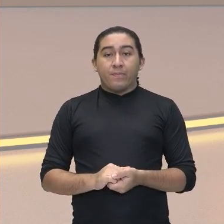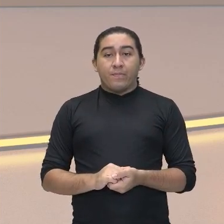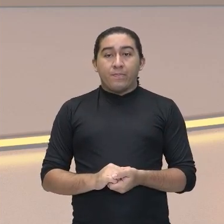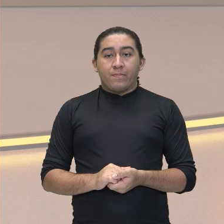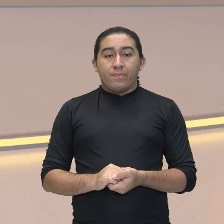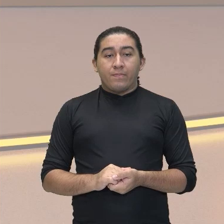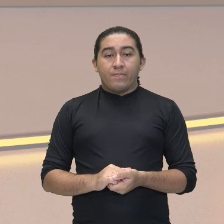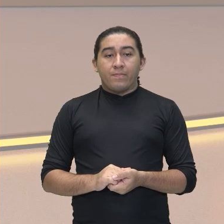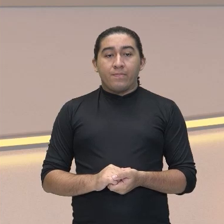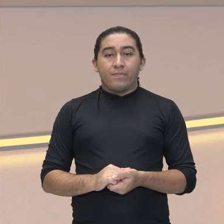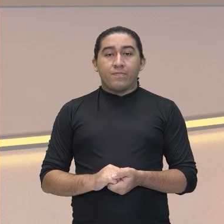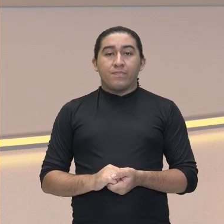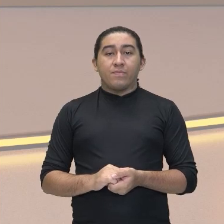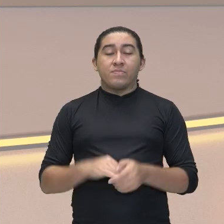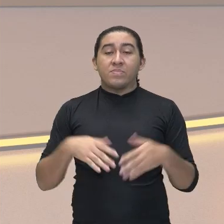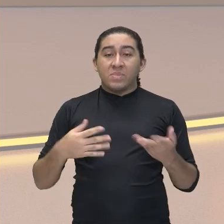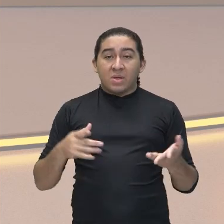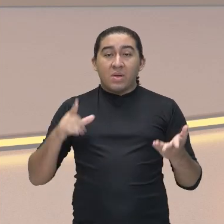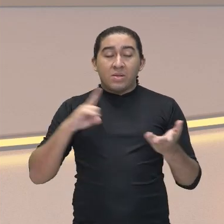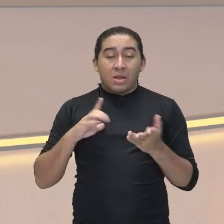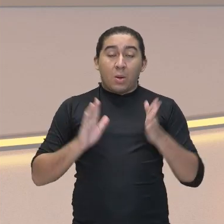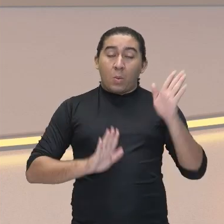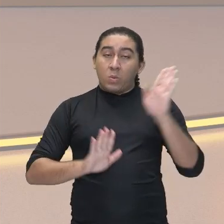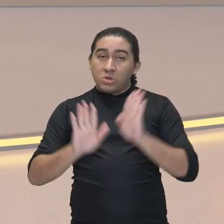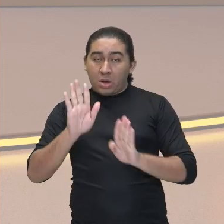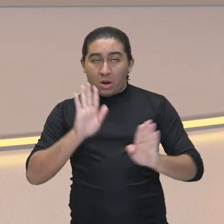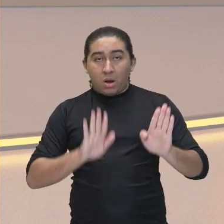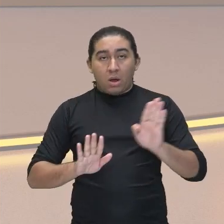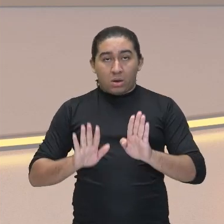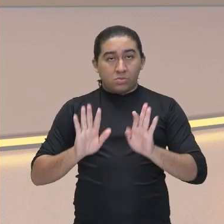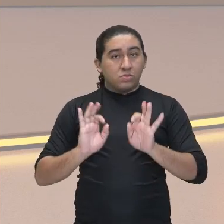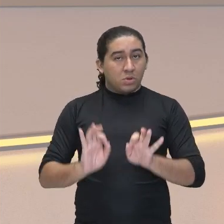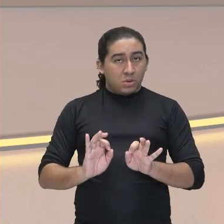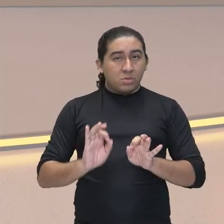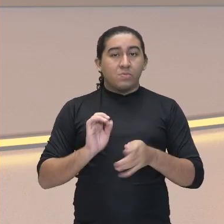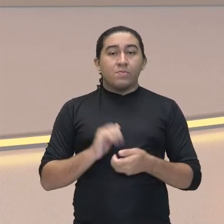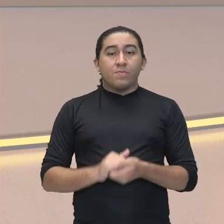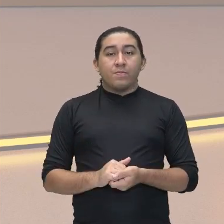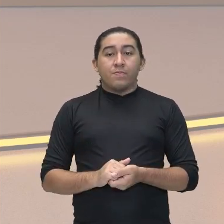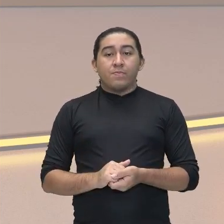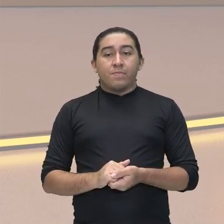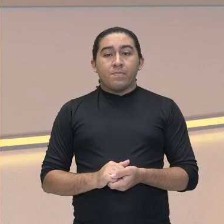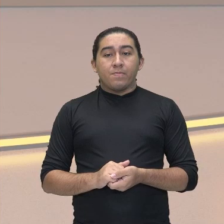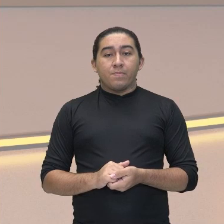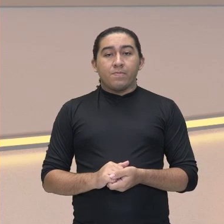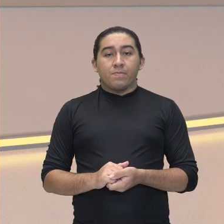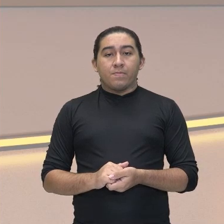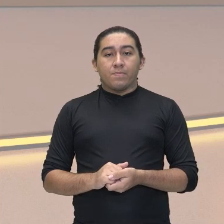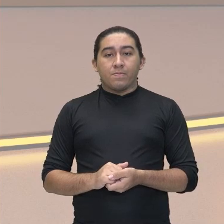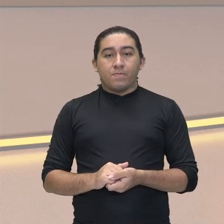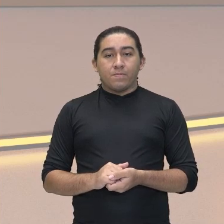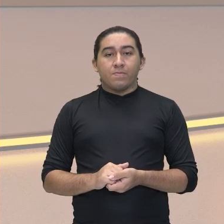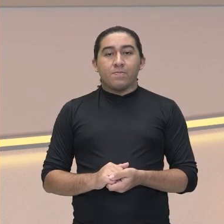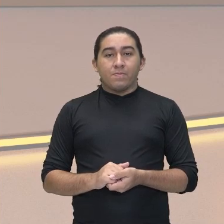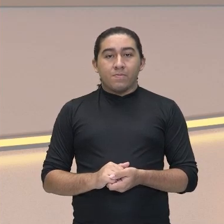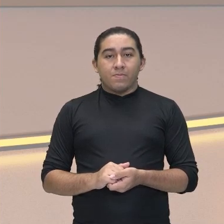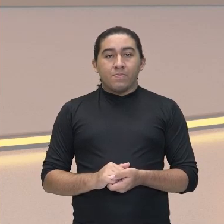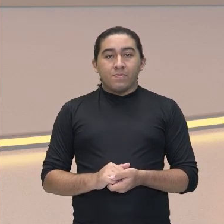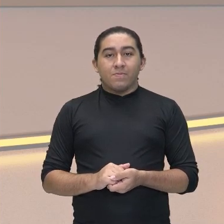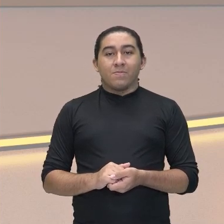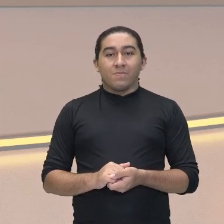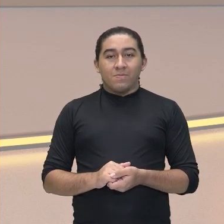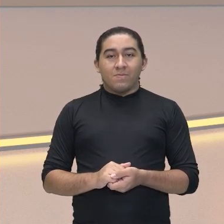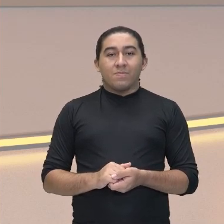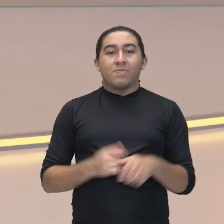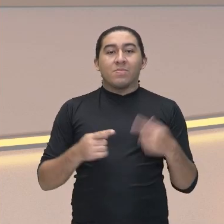virtuoso. Agora tem que cuidar, tem que cultivar, porque o contrário, o